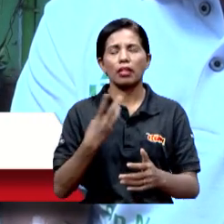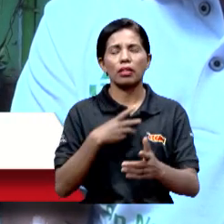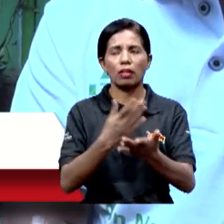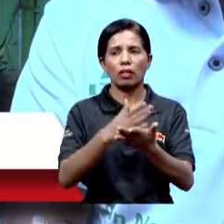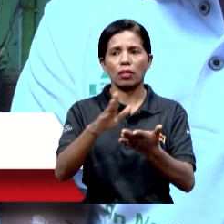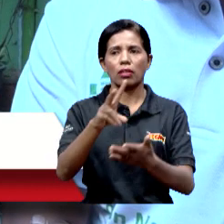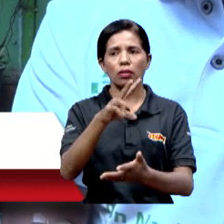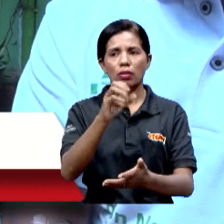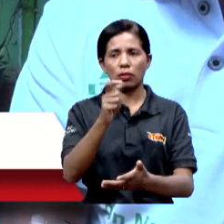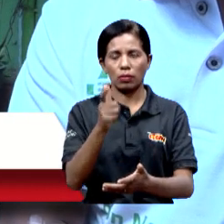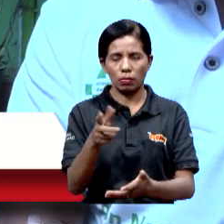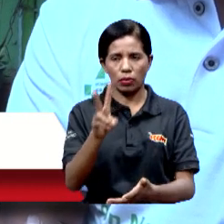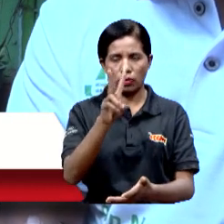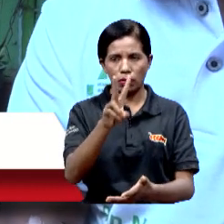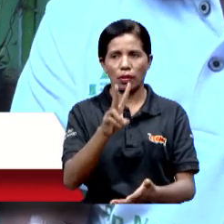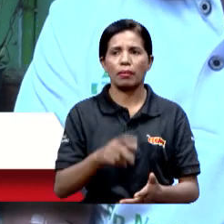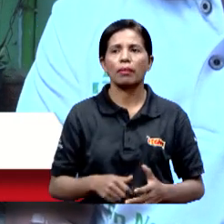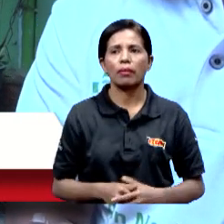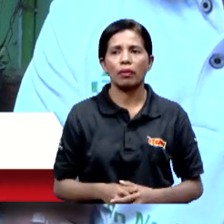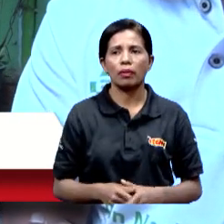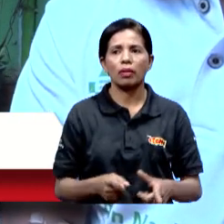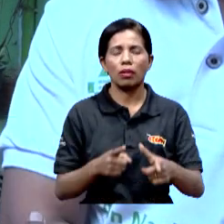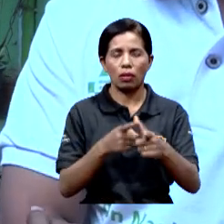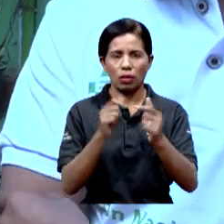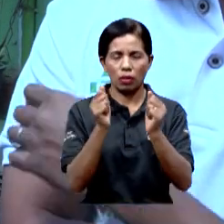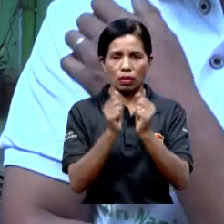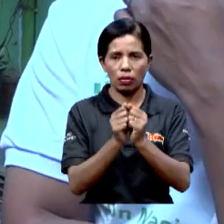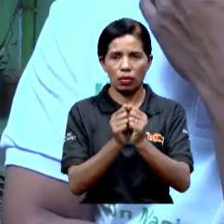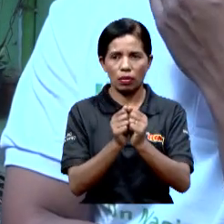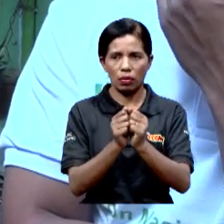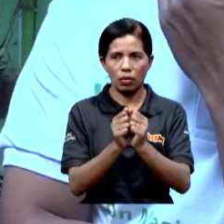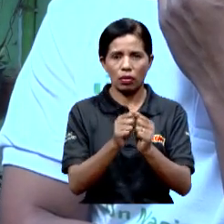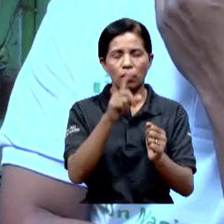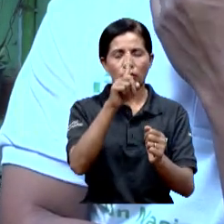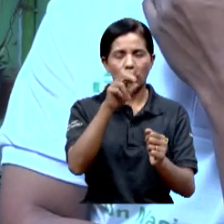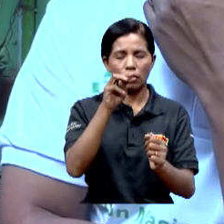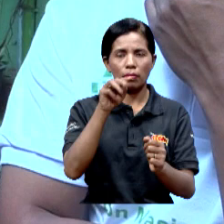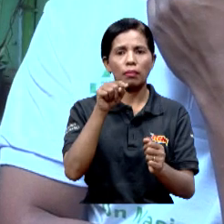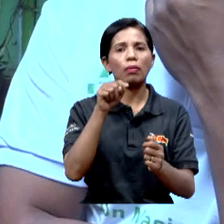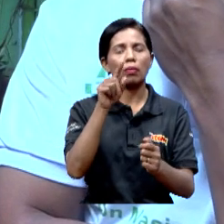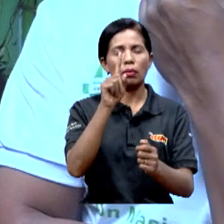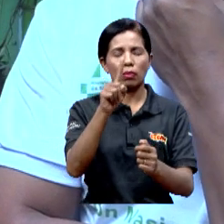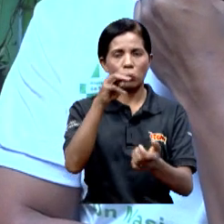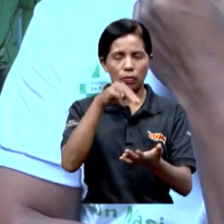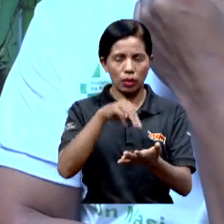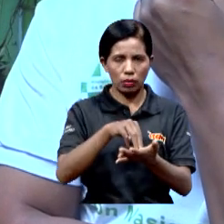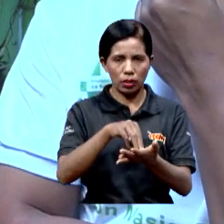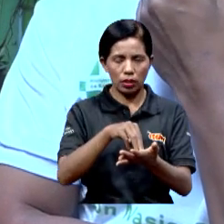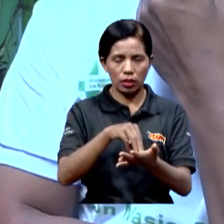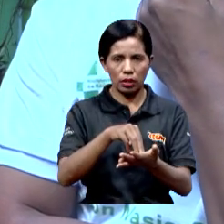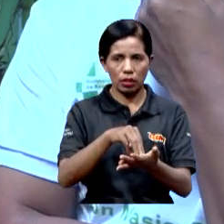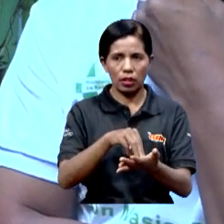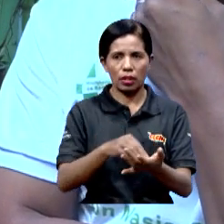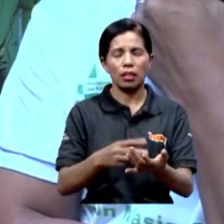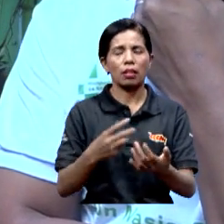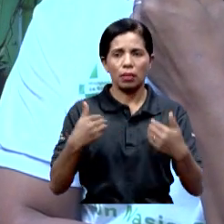há 2022, a quantidade de 1 milhão e tal tabletas, nem vem